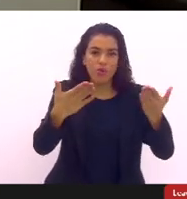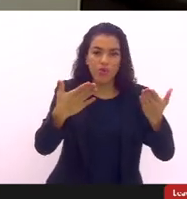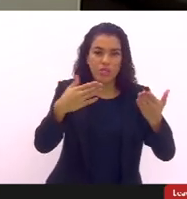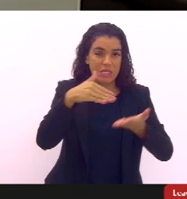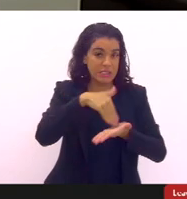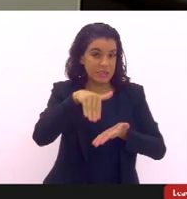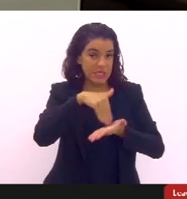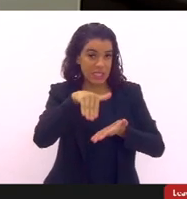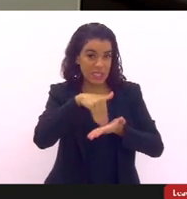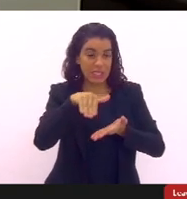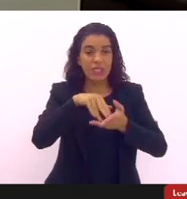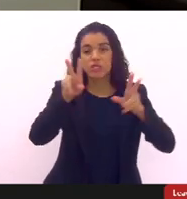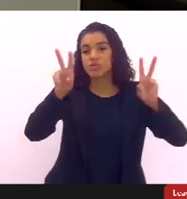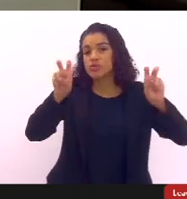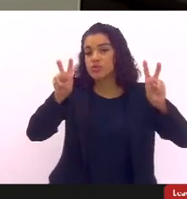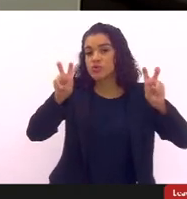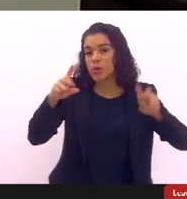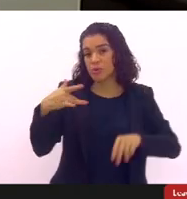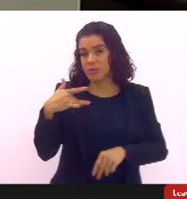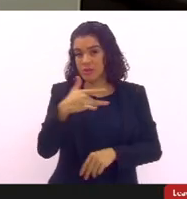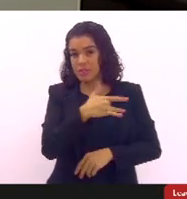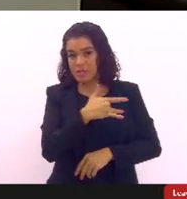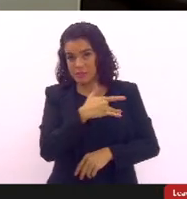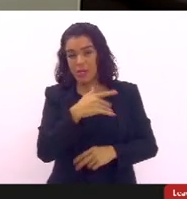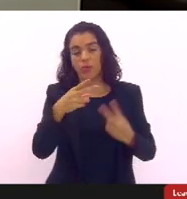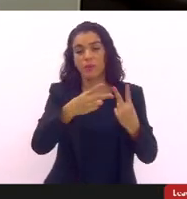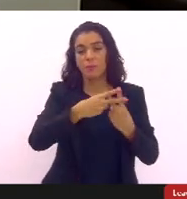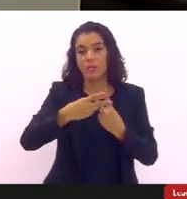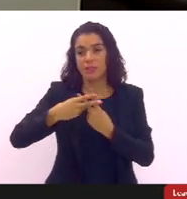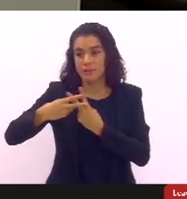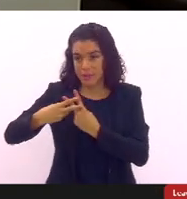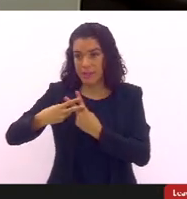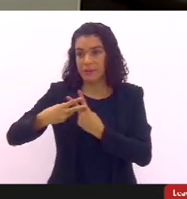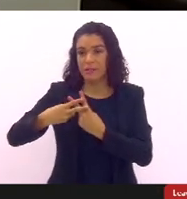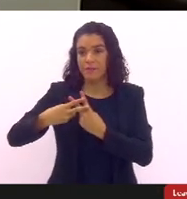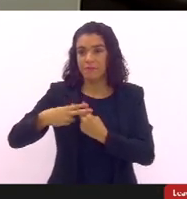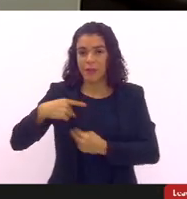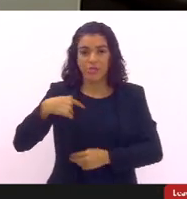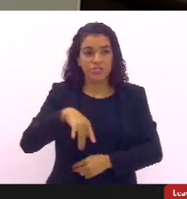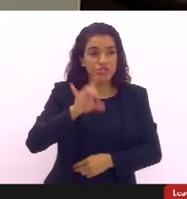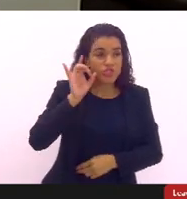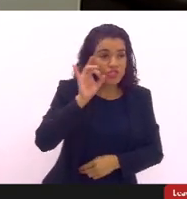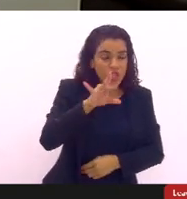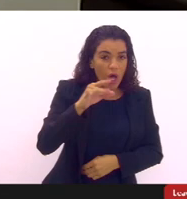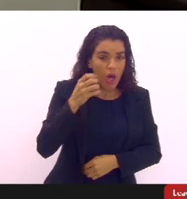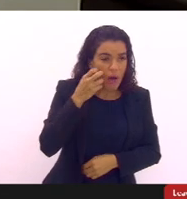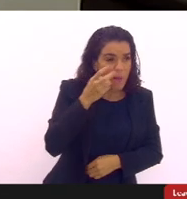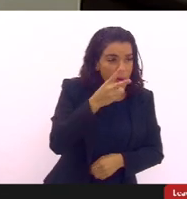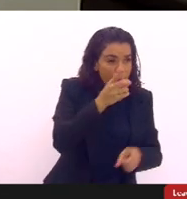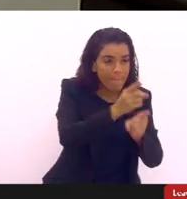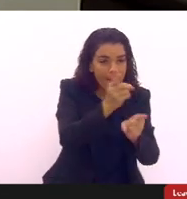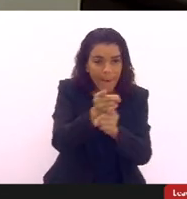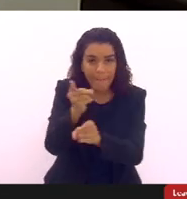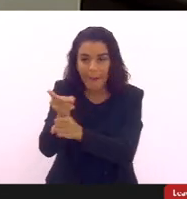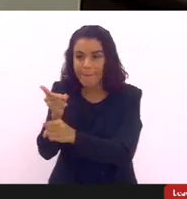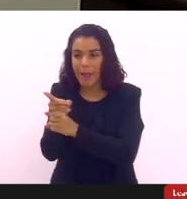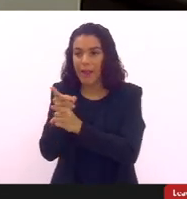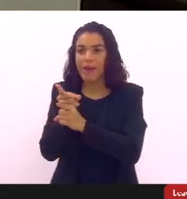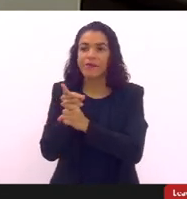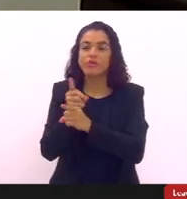da secretaria sobre a questão da saúde do preso. A gente só vê a questão, né,